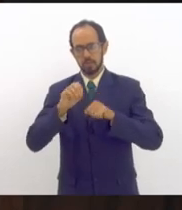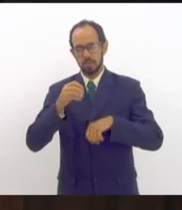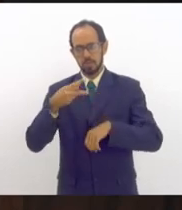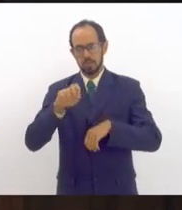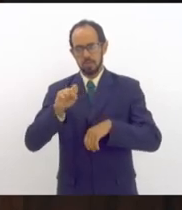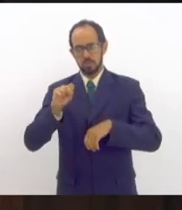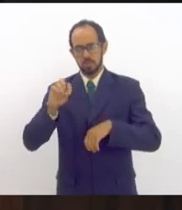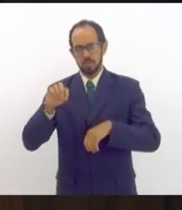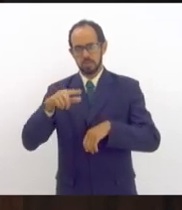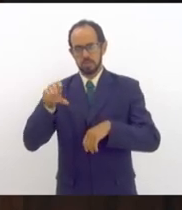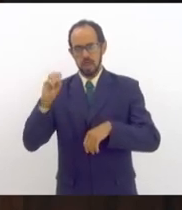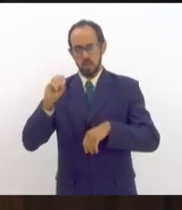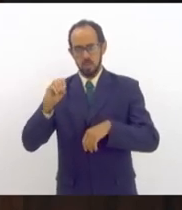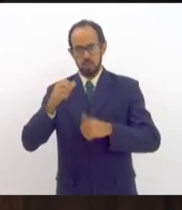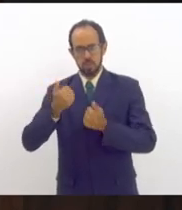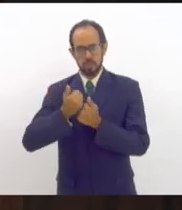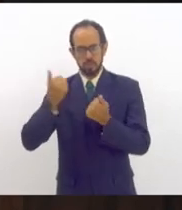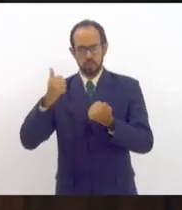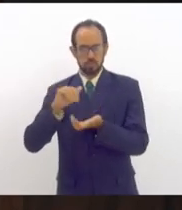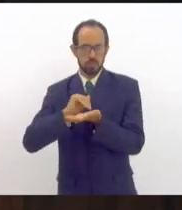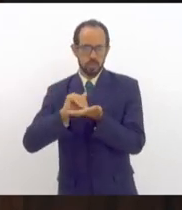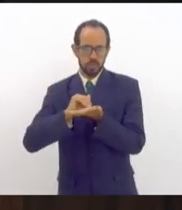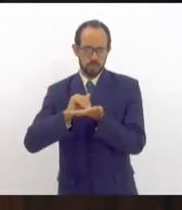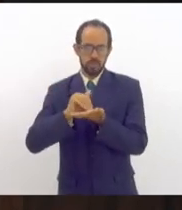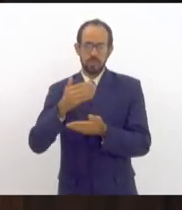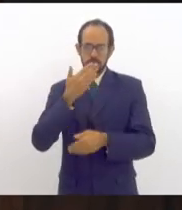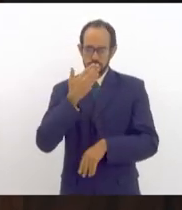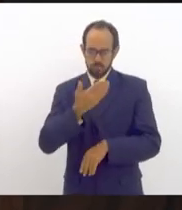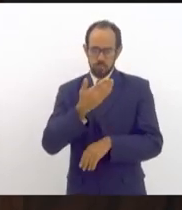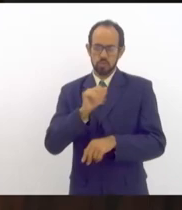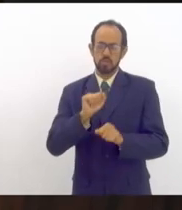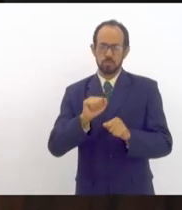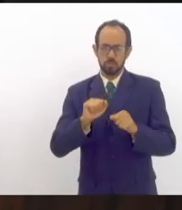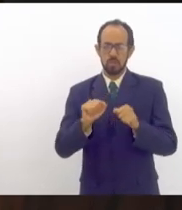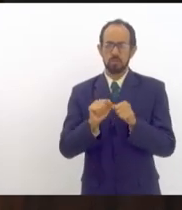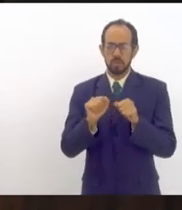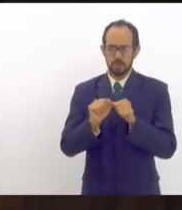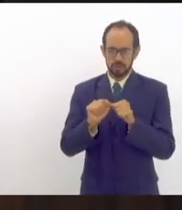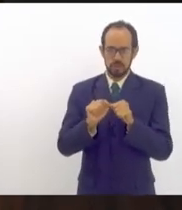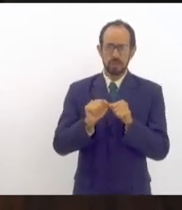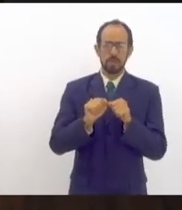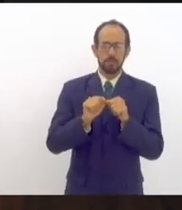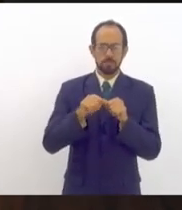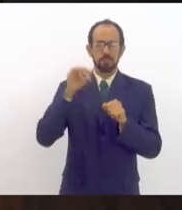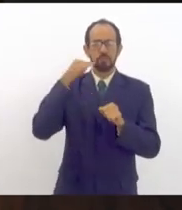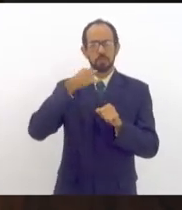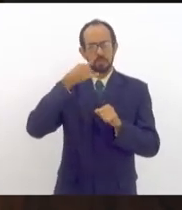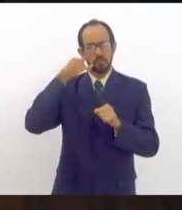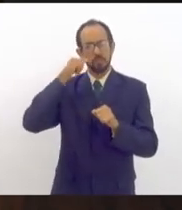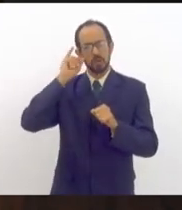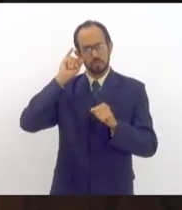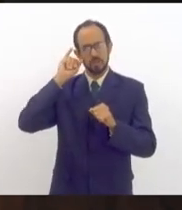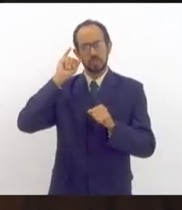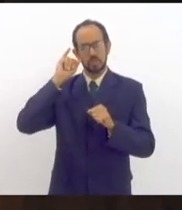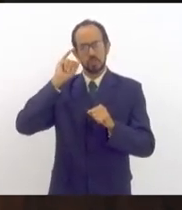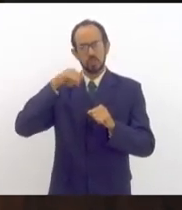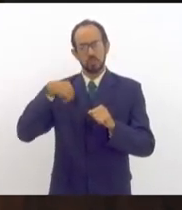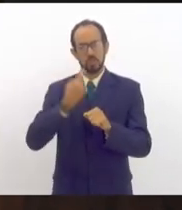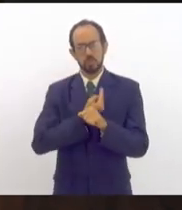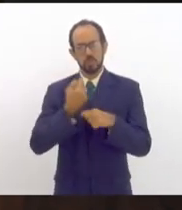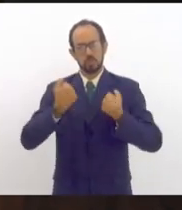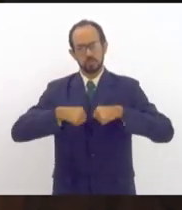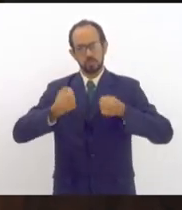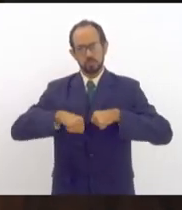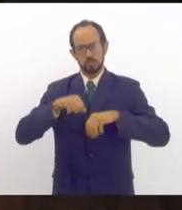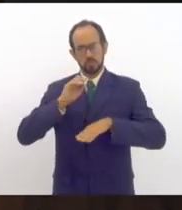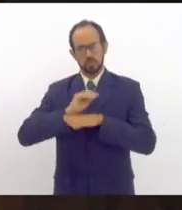dessa sub é uma sub específica para tratar da prevenção porque a gente precisa cuidar Porque todo ano